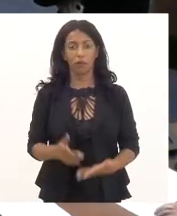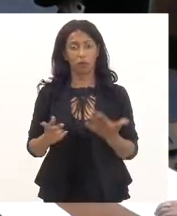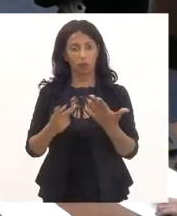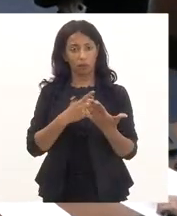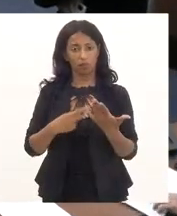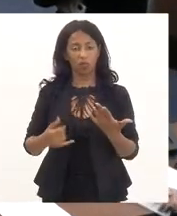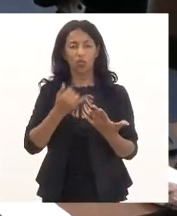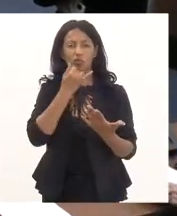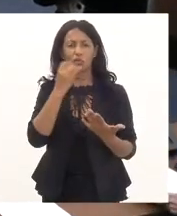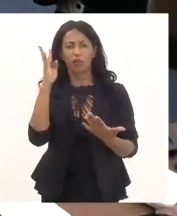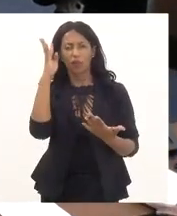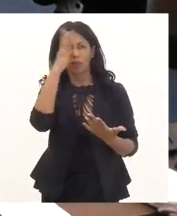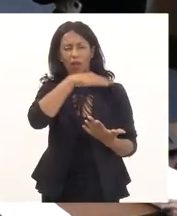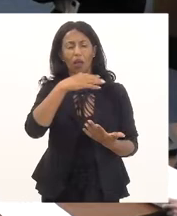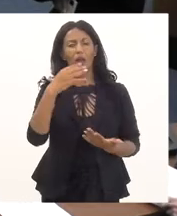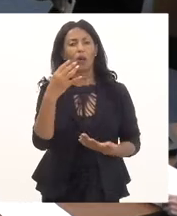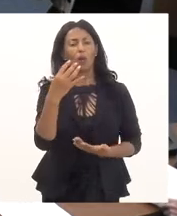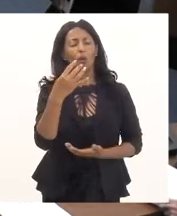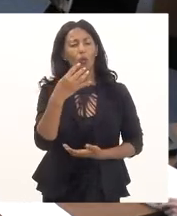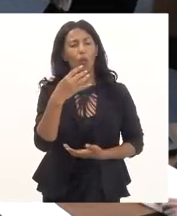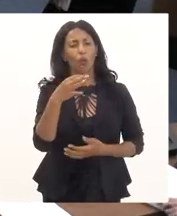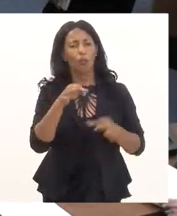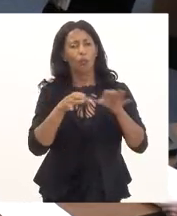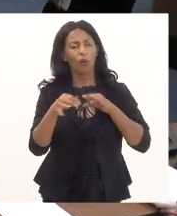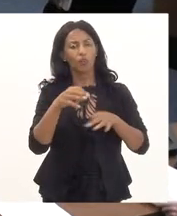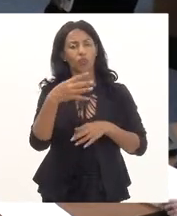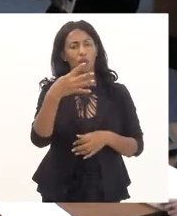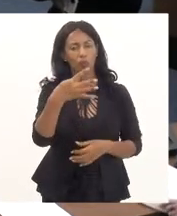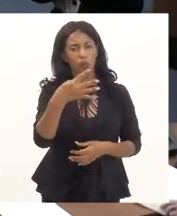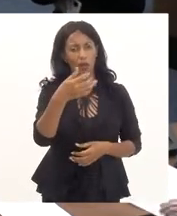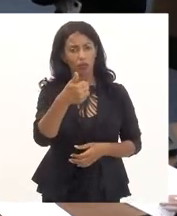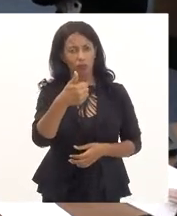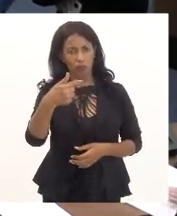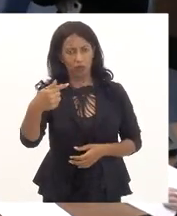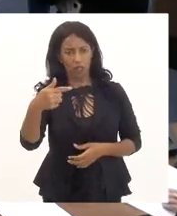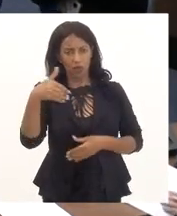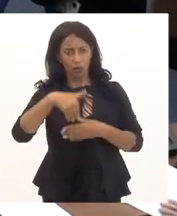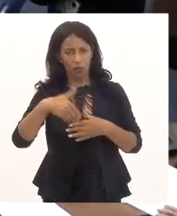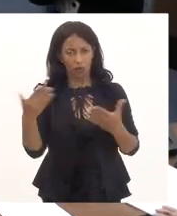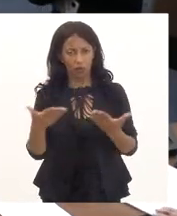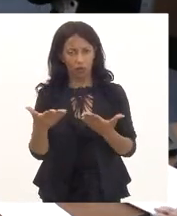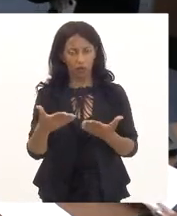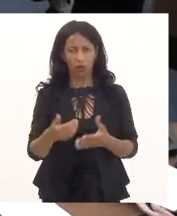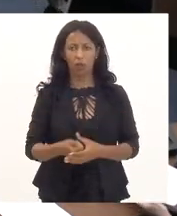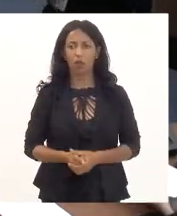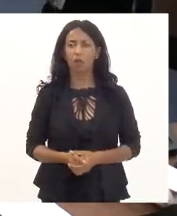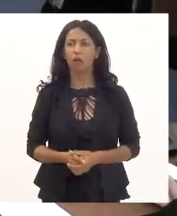distraído. O projeto de resolução 417 foi votado agora?